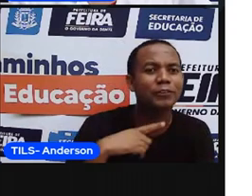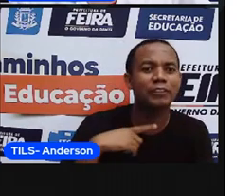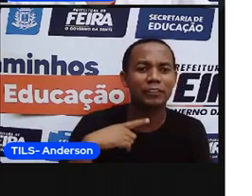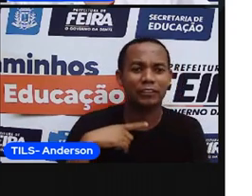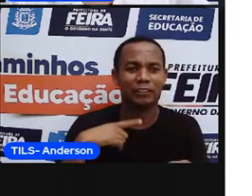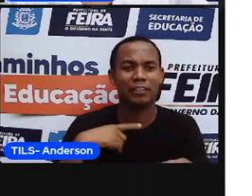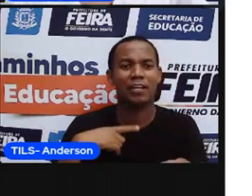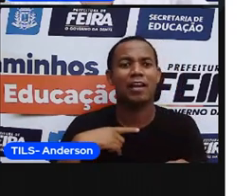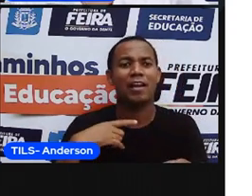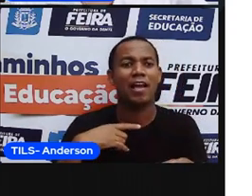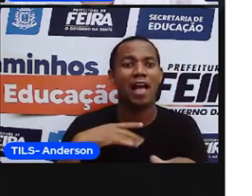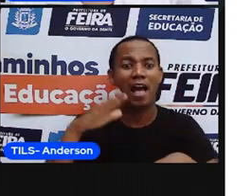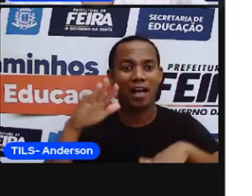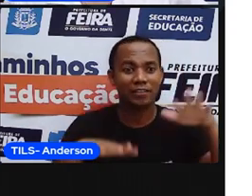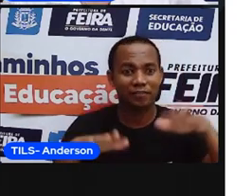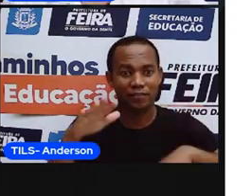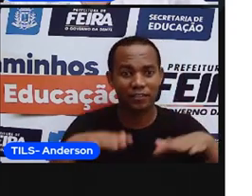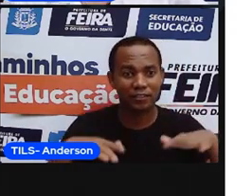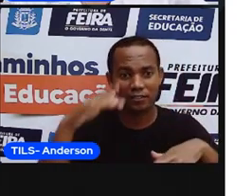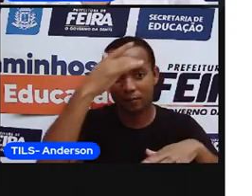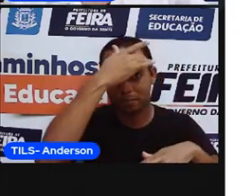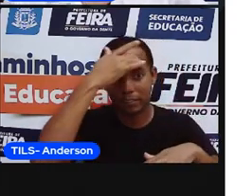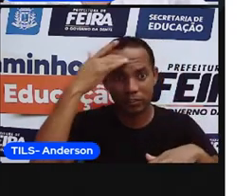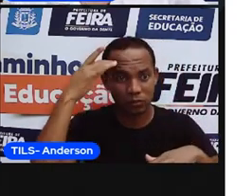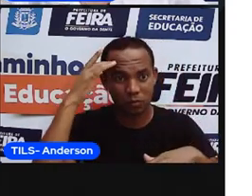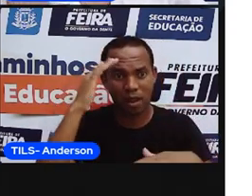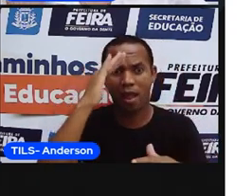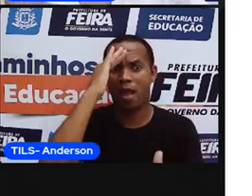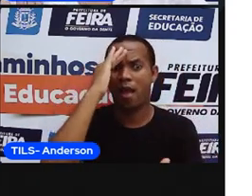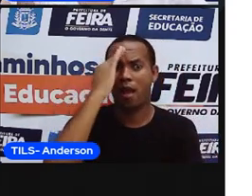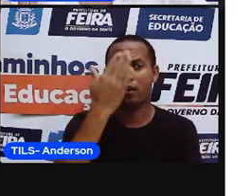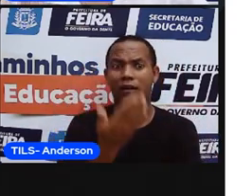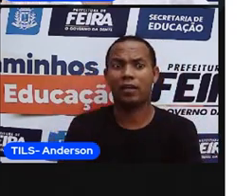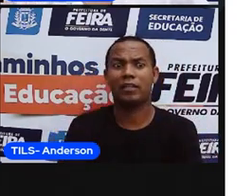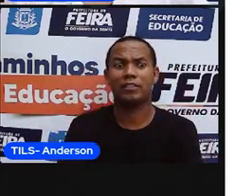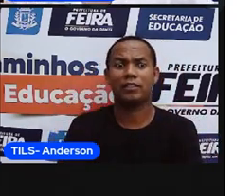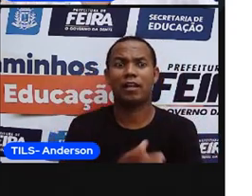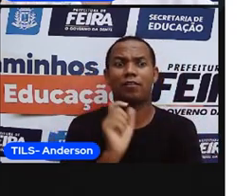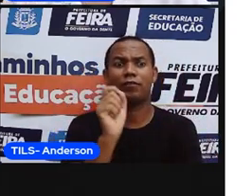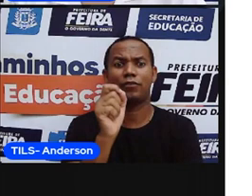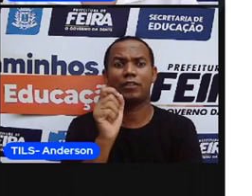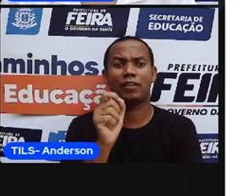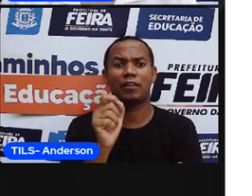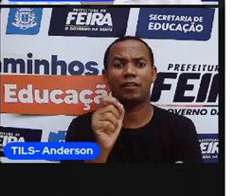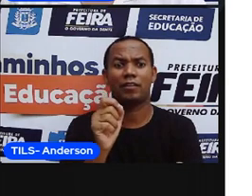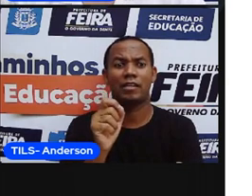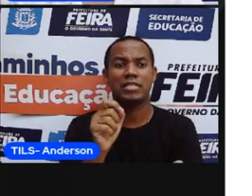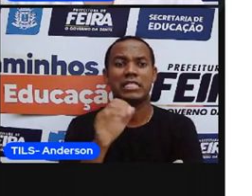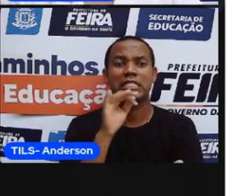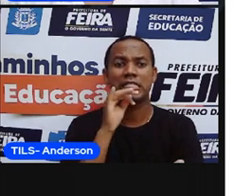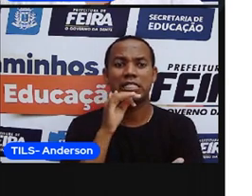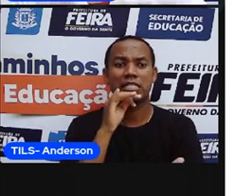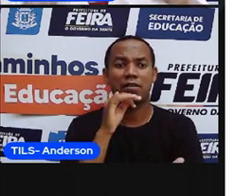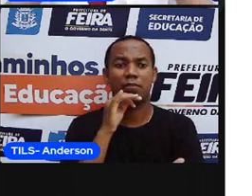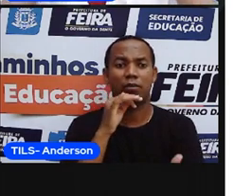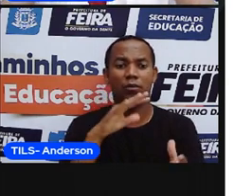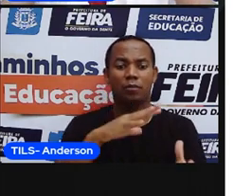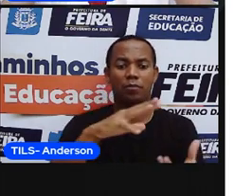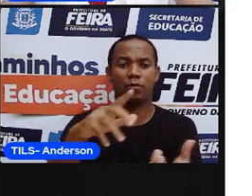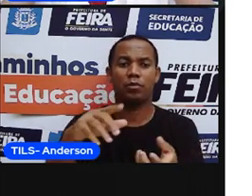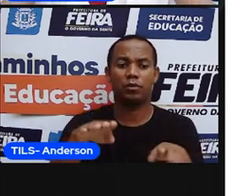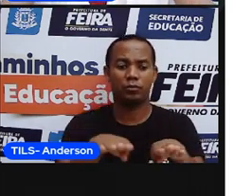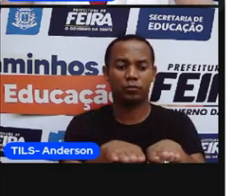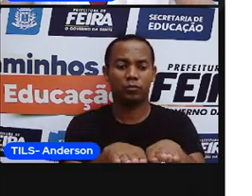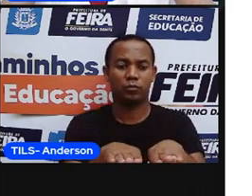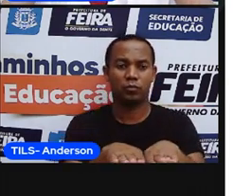alguns acreditavam que a Terra, acreditem, era plana, ou seja, era assim, ó, como o